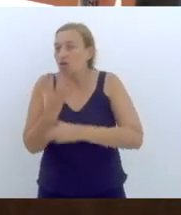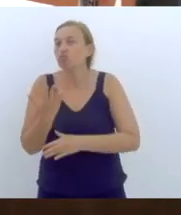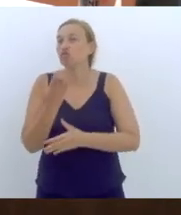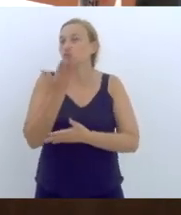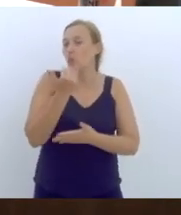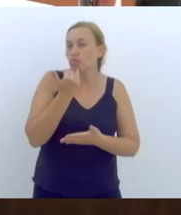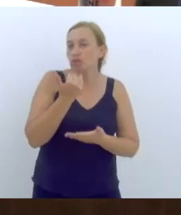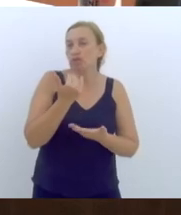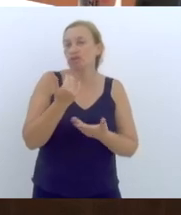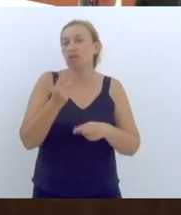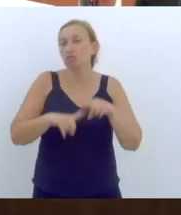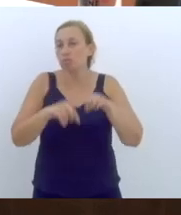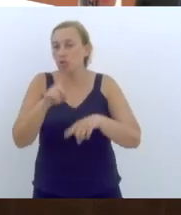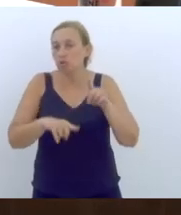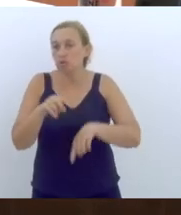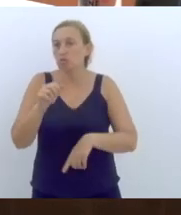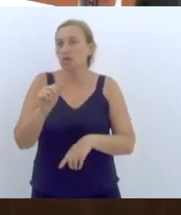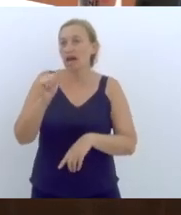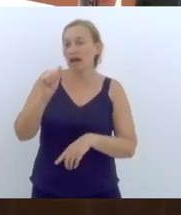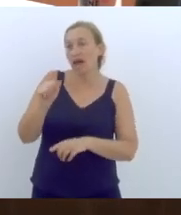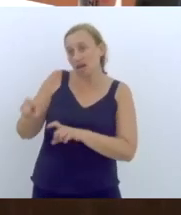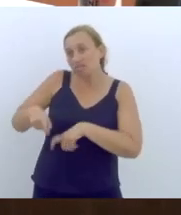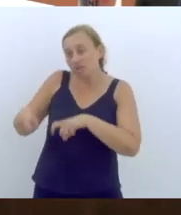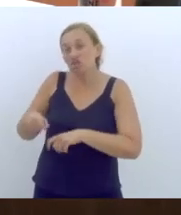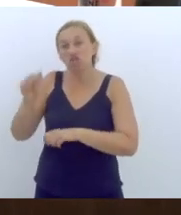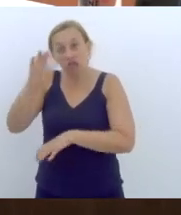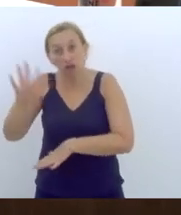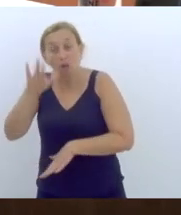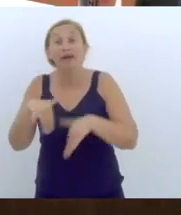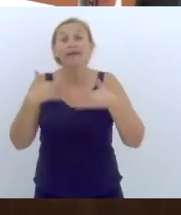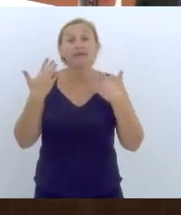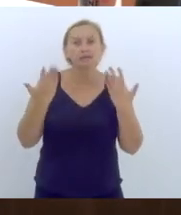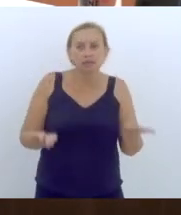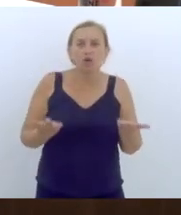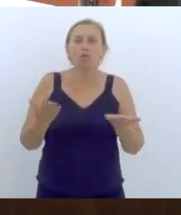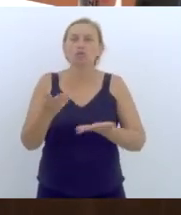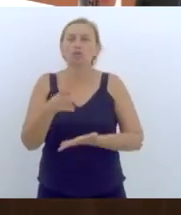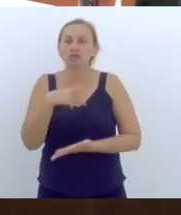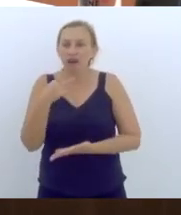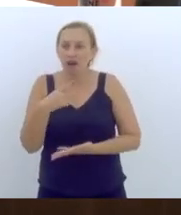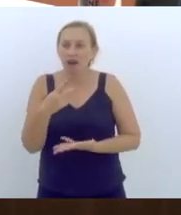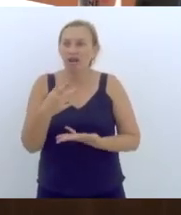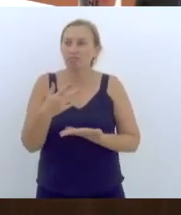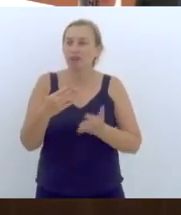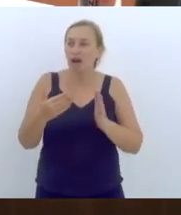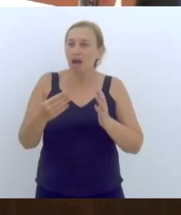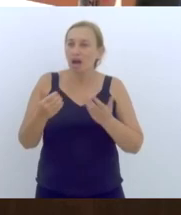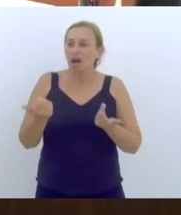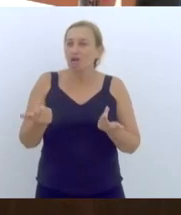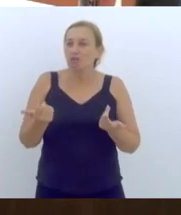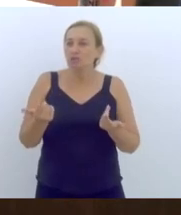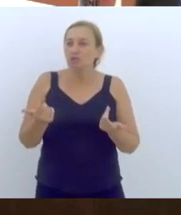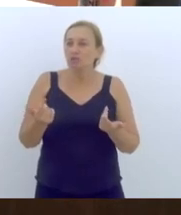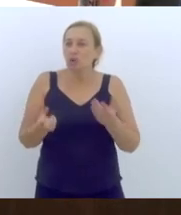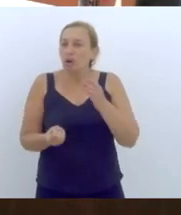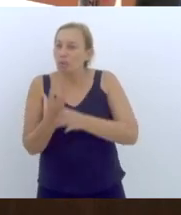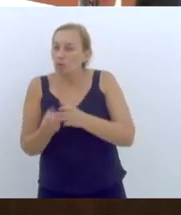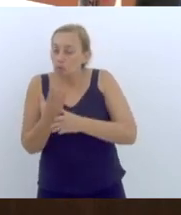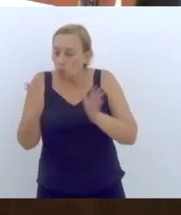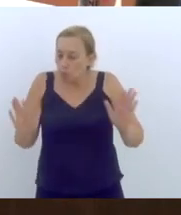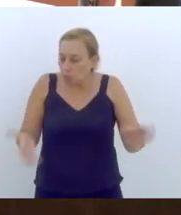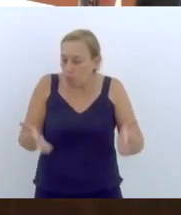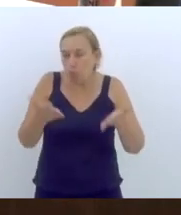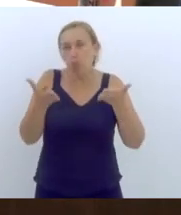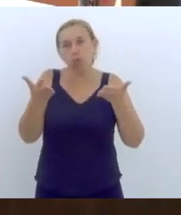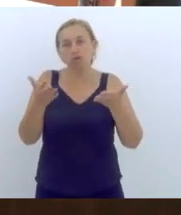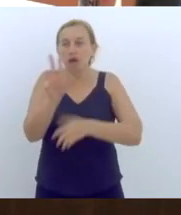produção de produtos agrícolas de maneira geral. Então, quando a gente aposta numa produção e estimula